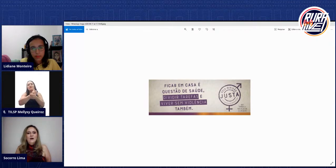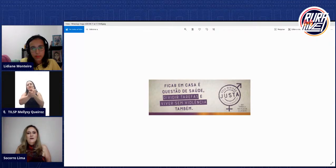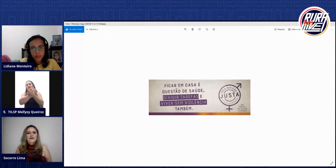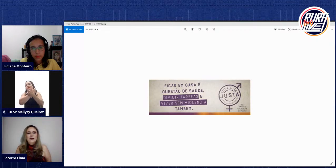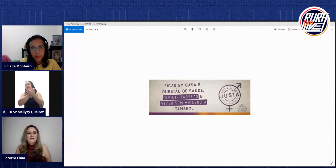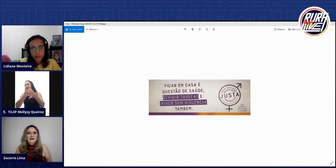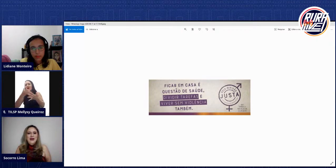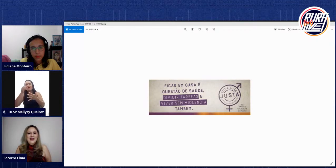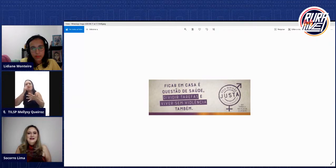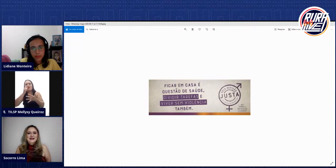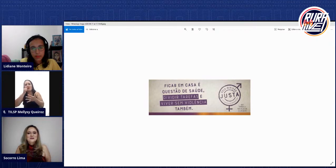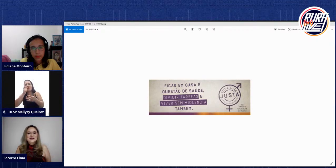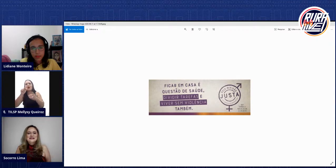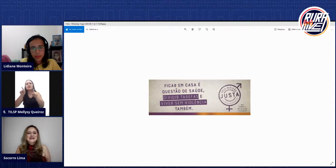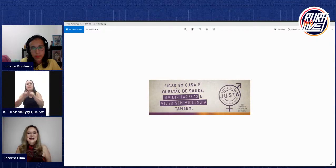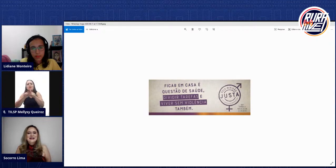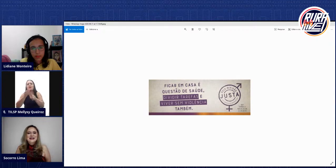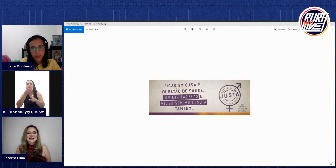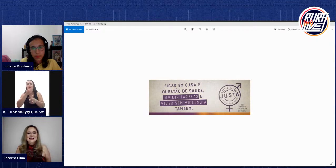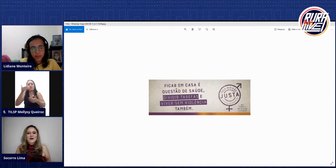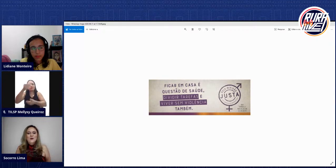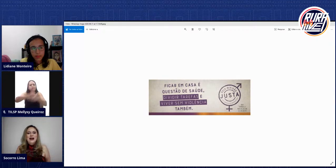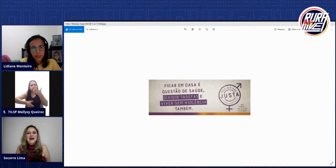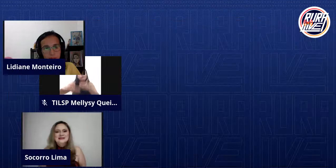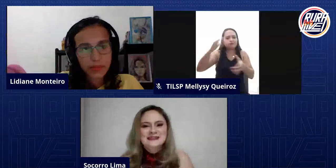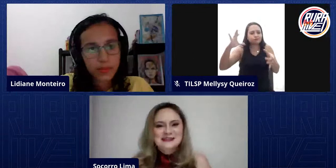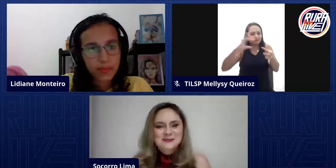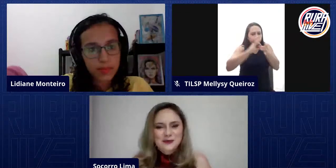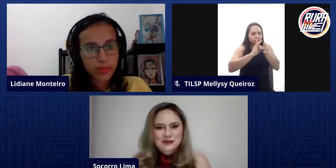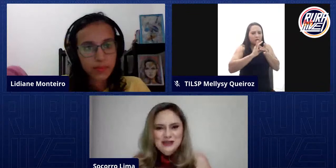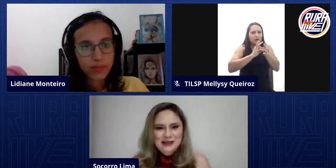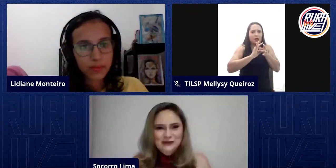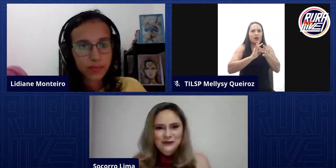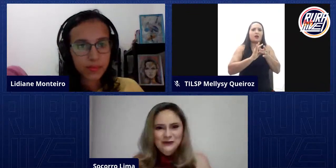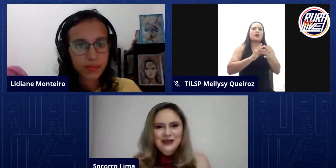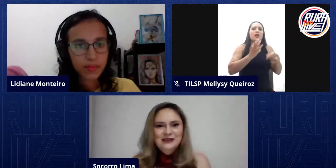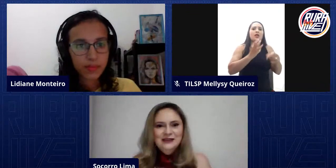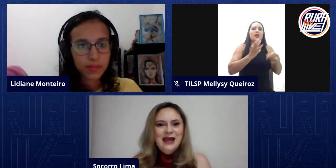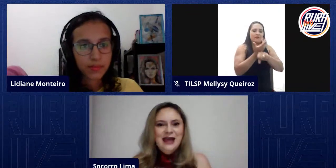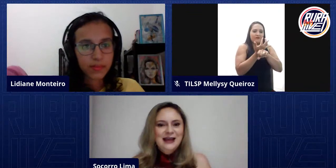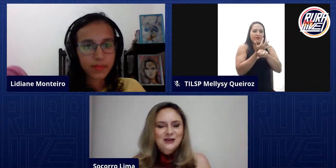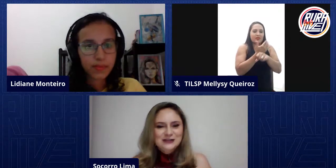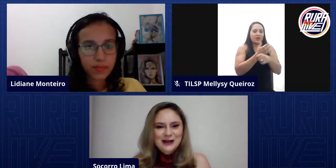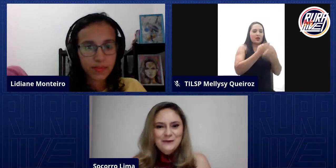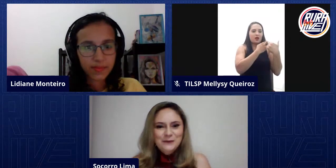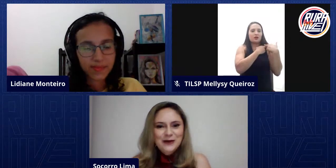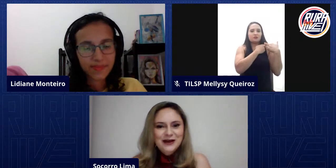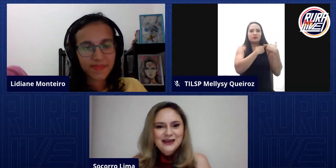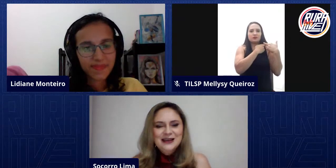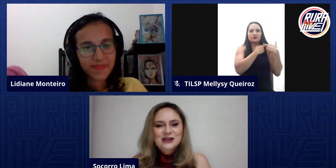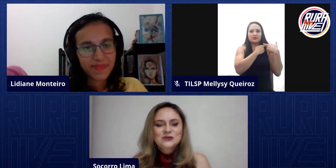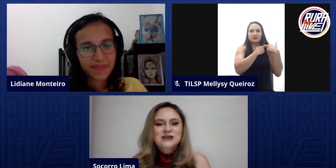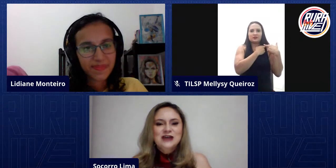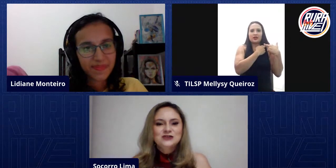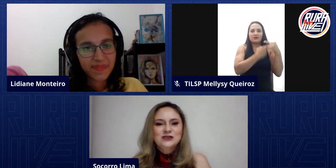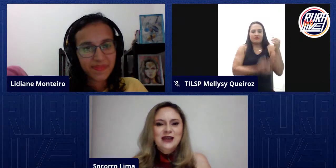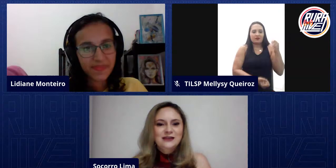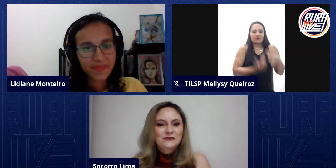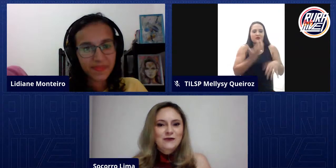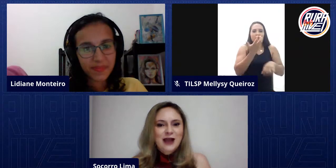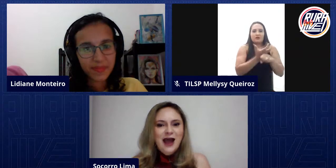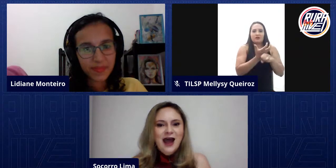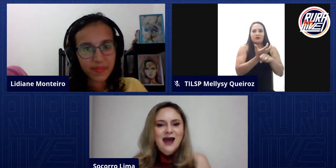que a UFRPE, digamos assim, é entendida como a casa desse projeto. Então, tá aí a nossa campanha, nos